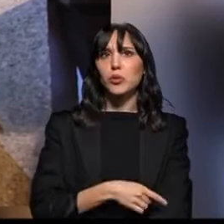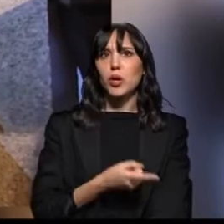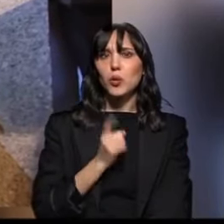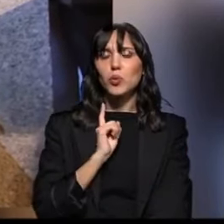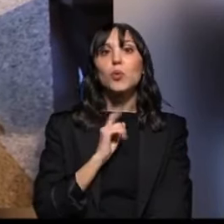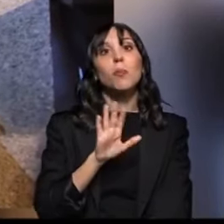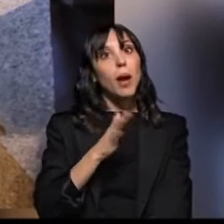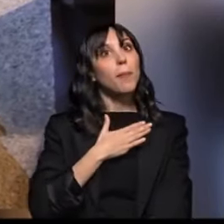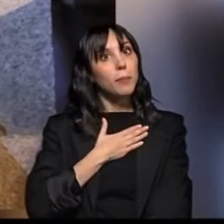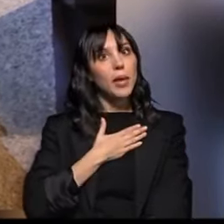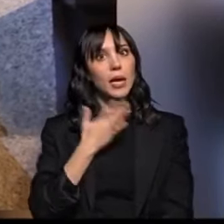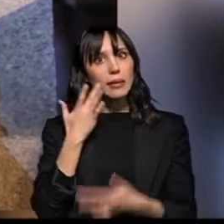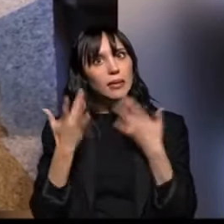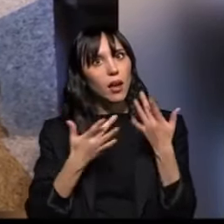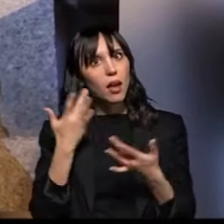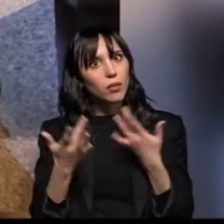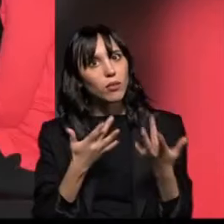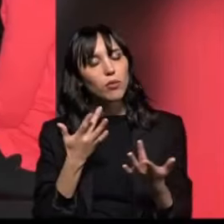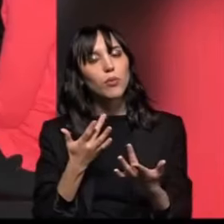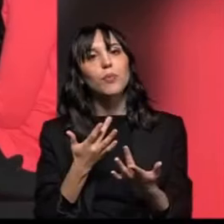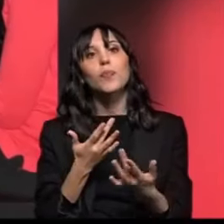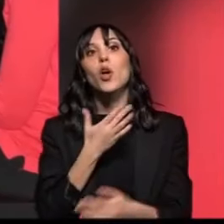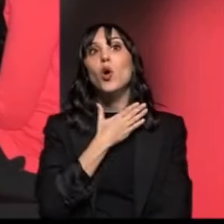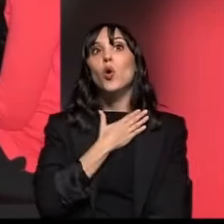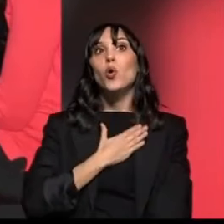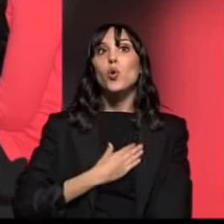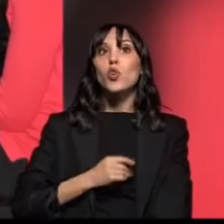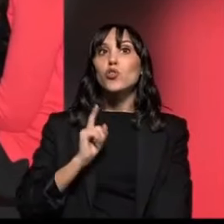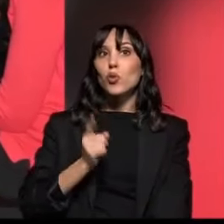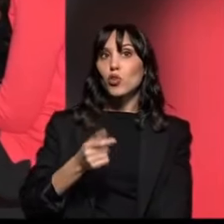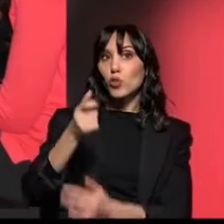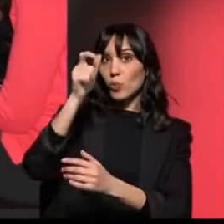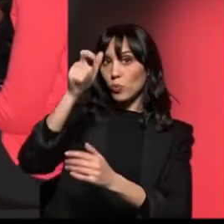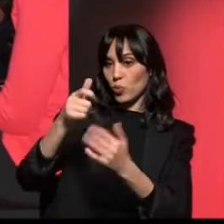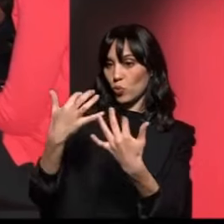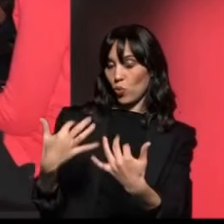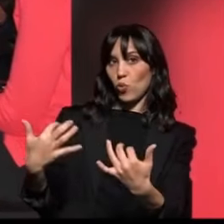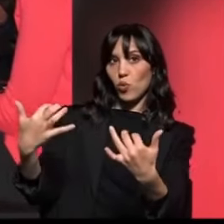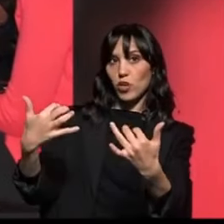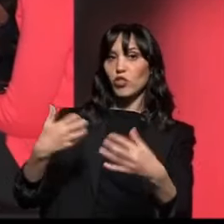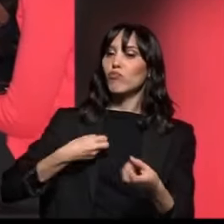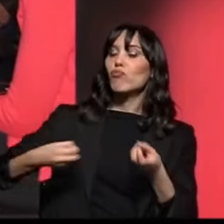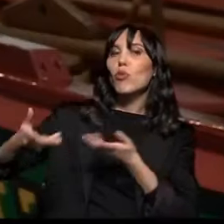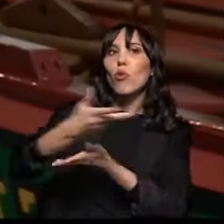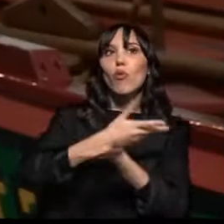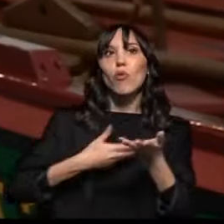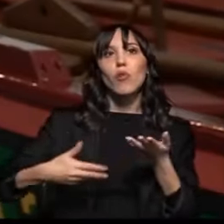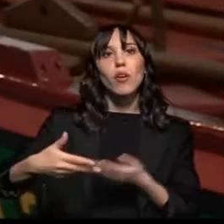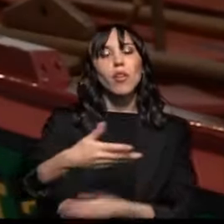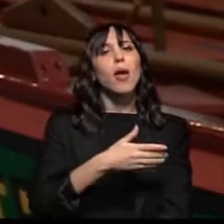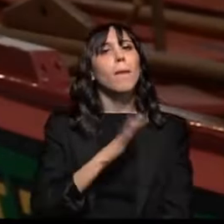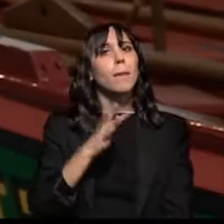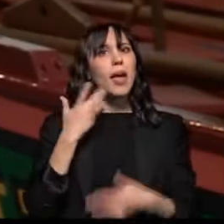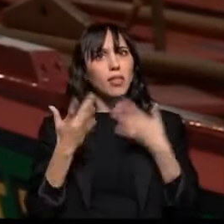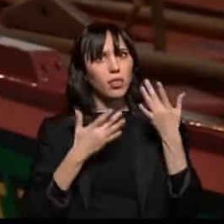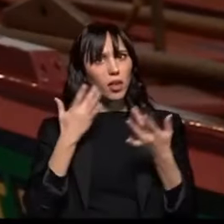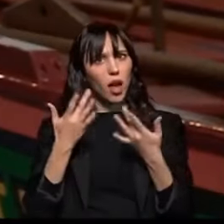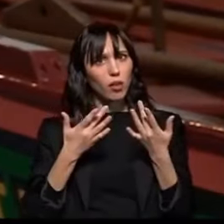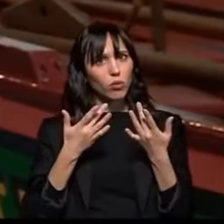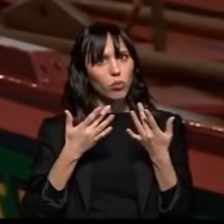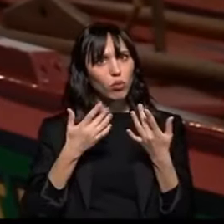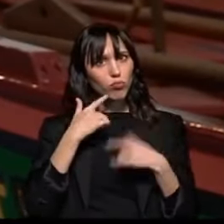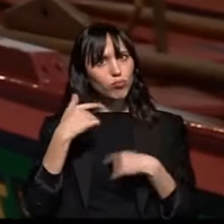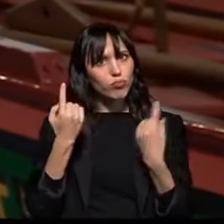muito de fazer teatro. E gosto muito de conviver com o público. E faz teatro muitas vezes? Sim.